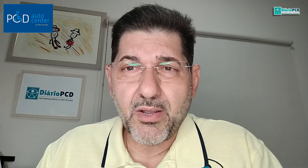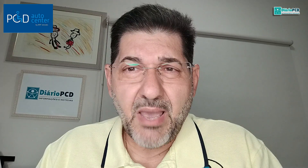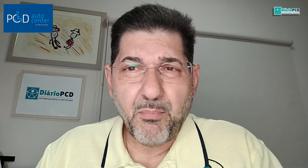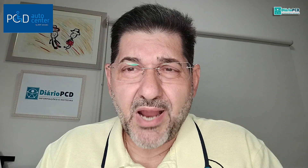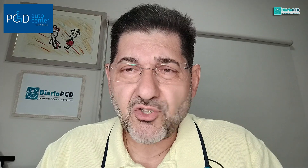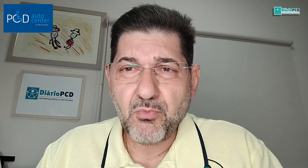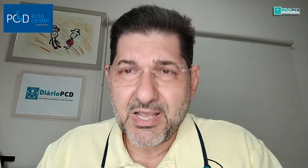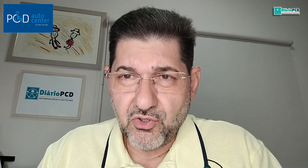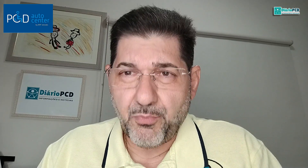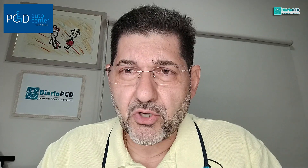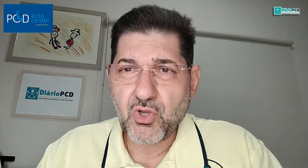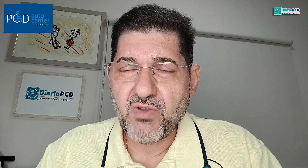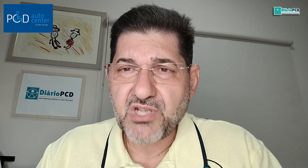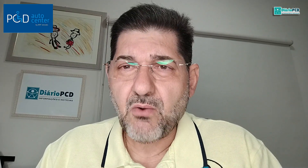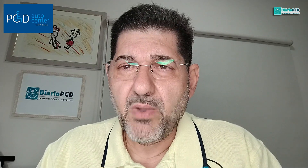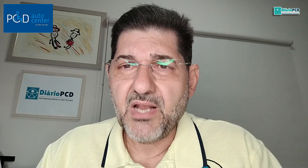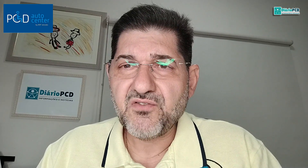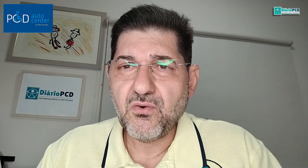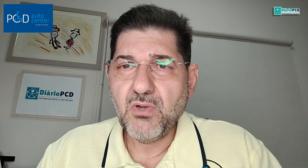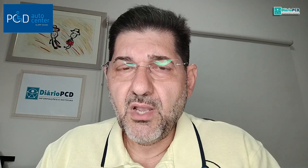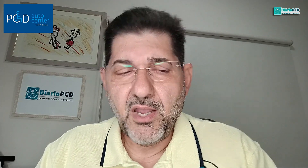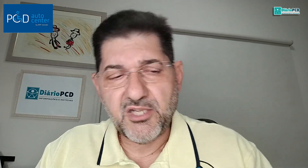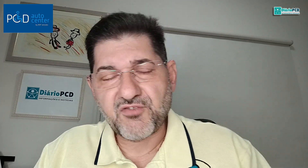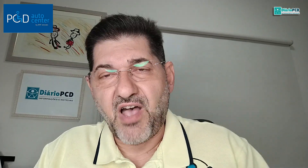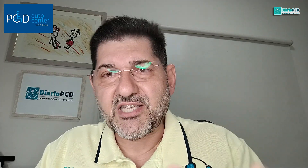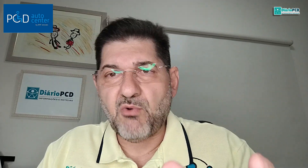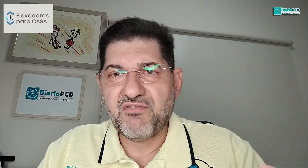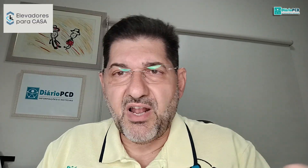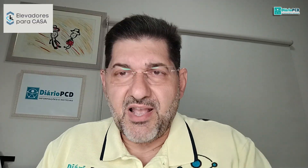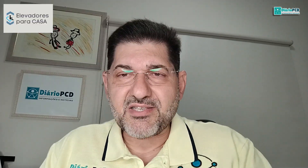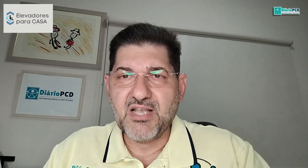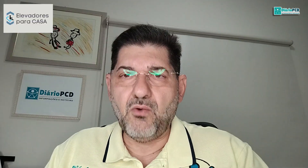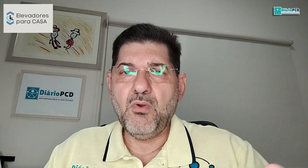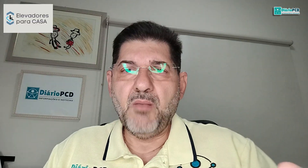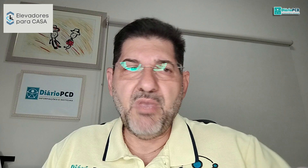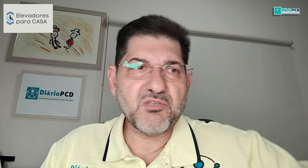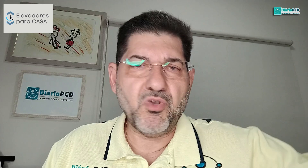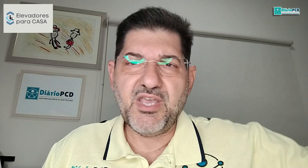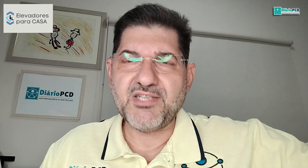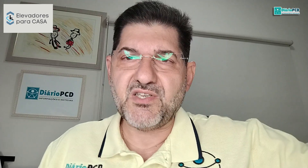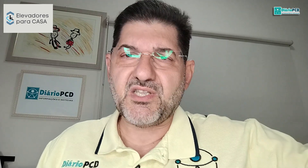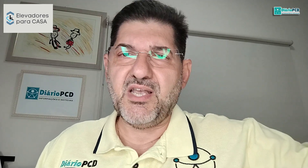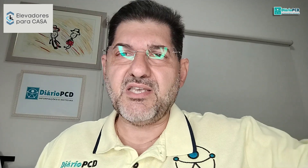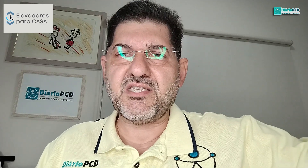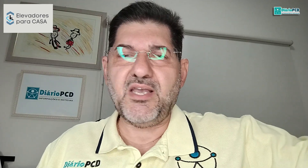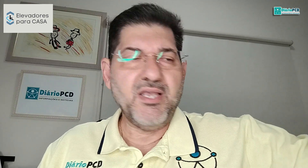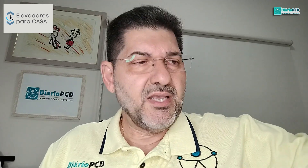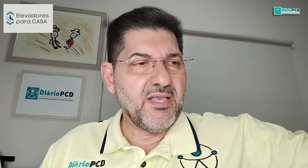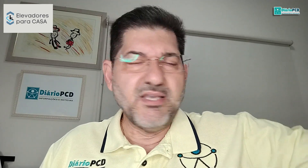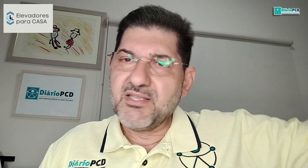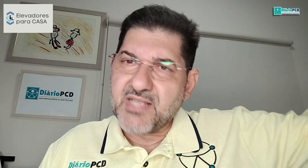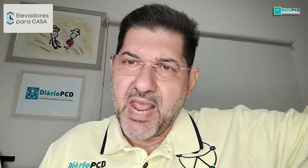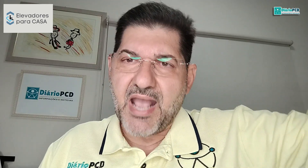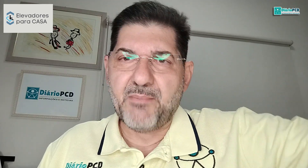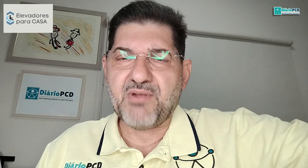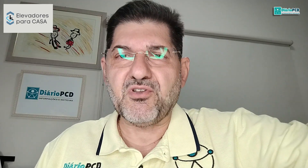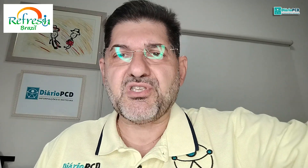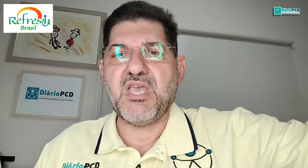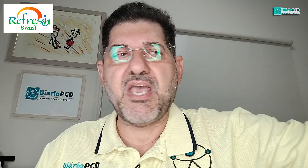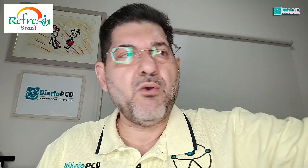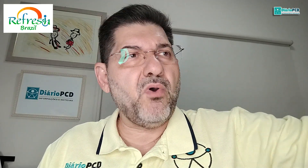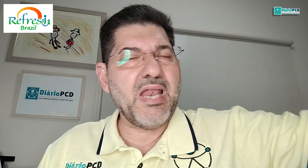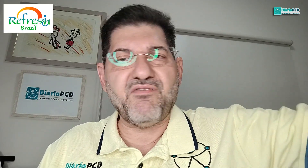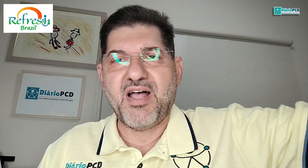você de qualquer parte do Brasil pode conversar com eles, viu? Eles fazem uma avaliação, mesmo que à distância, e entrega